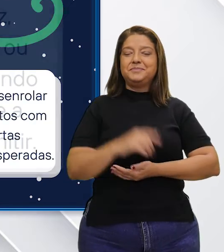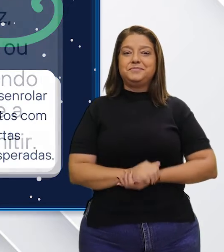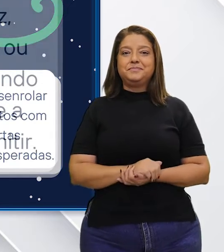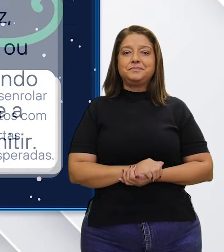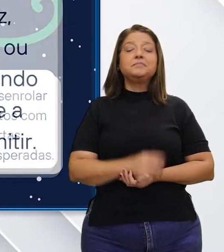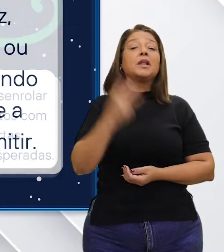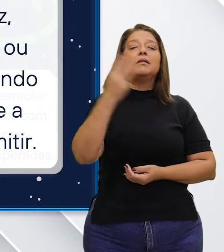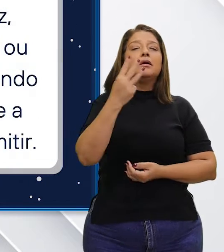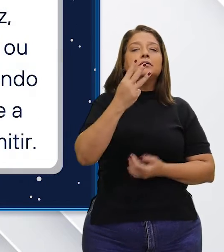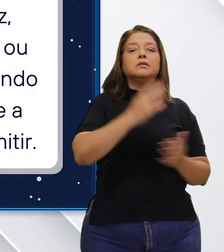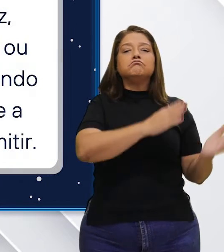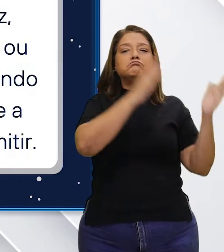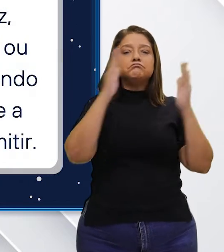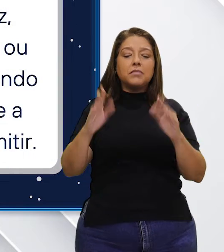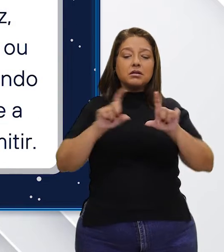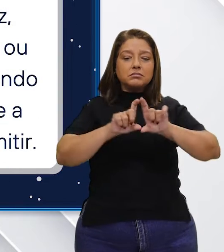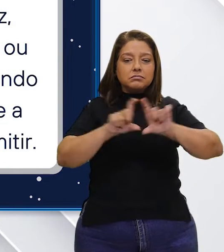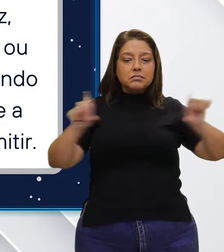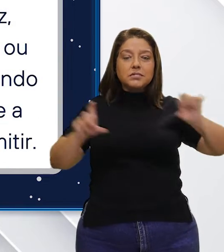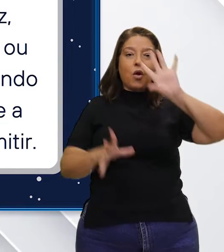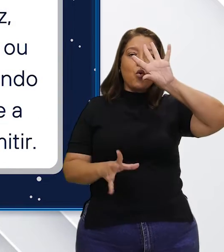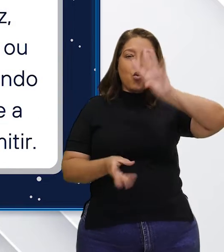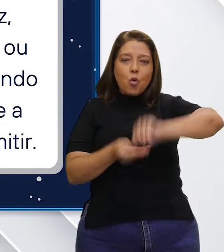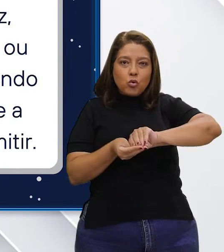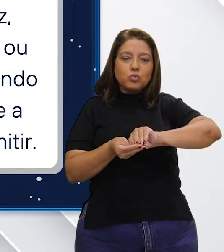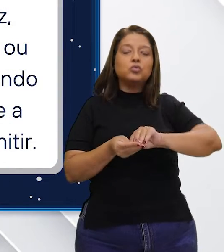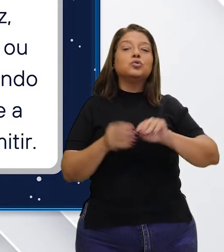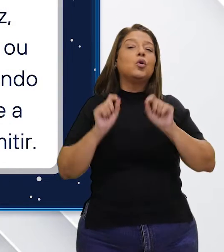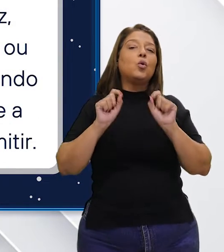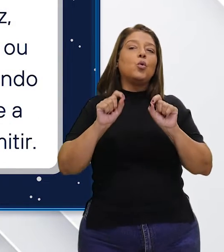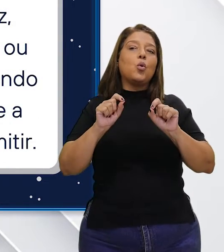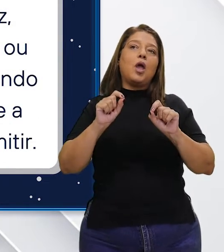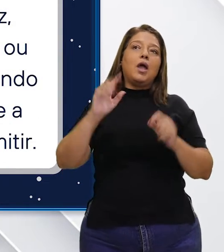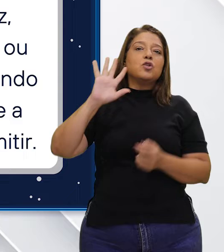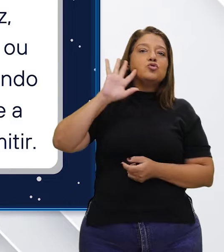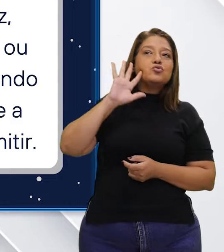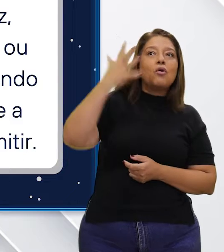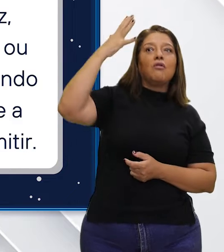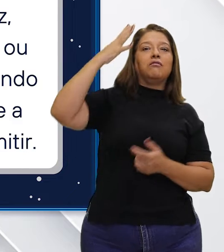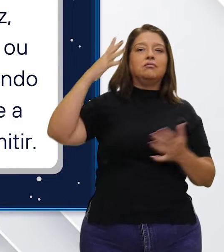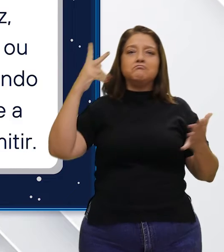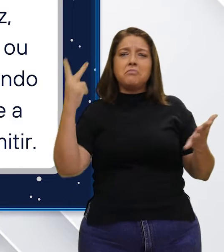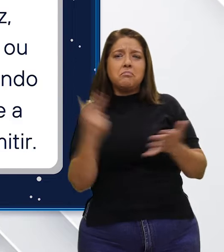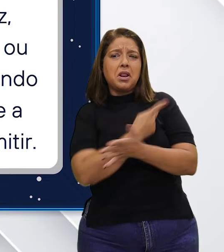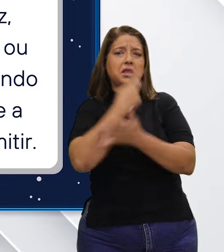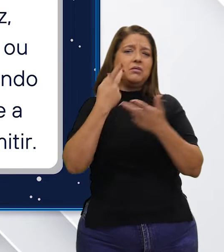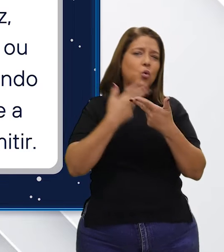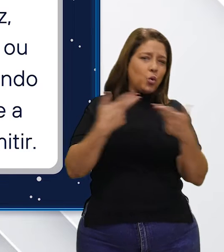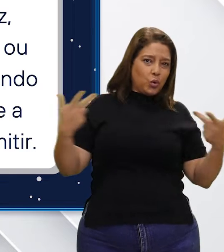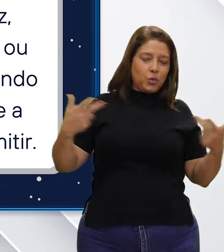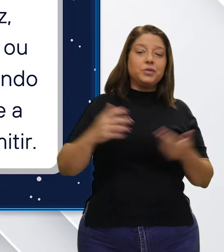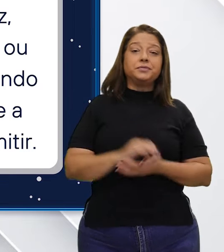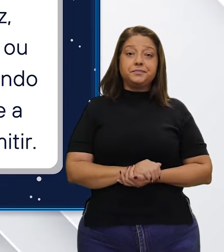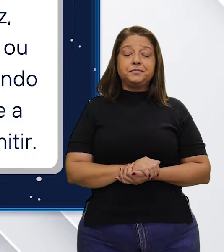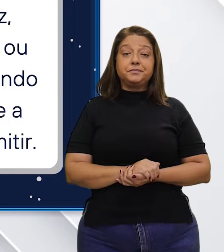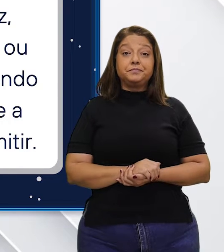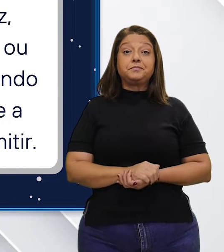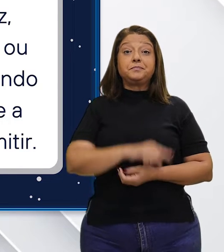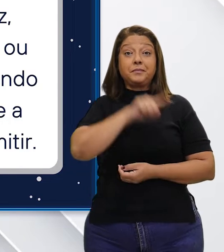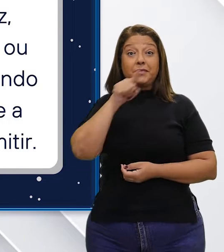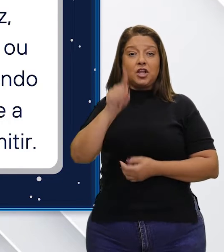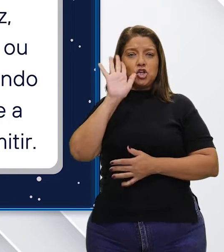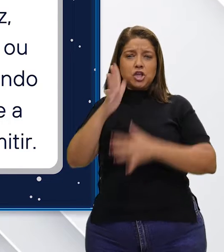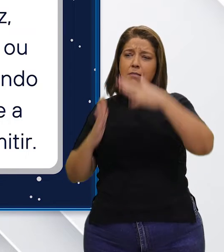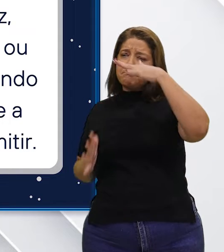inesperadas. A terceira parte é a conclusão, desenlace ou resolução do